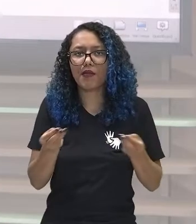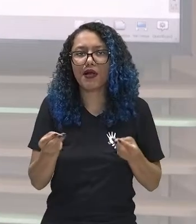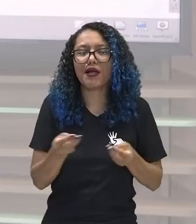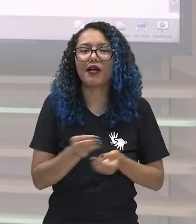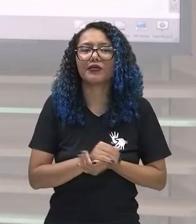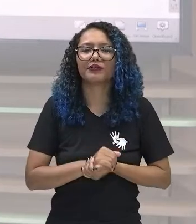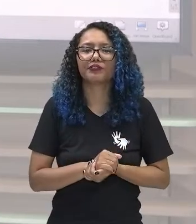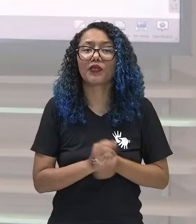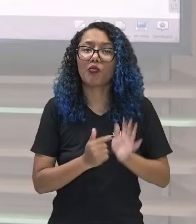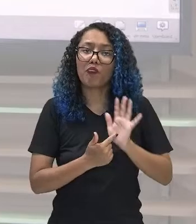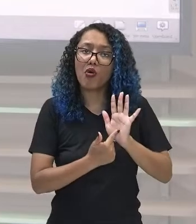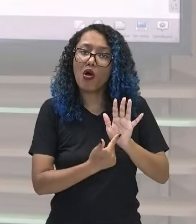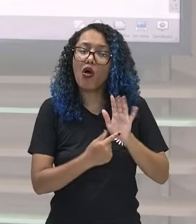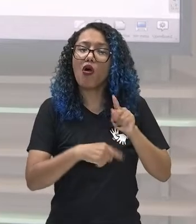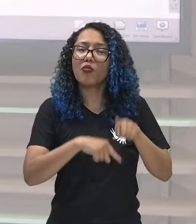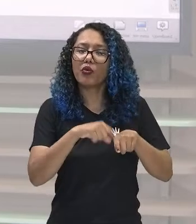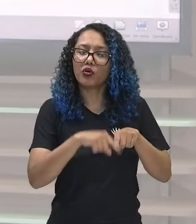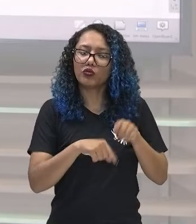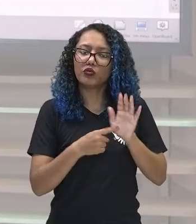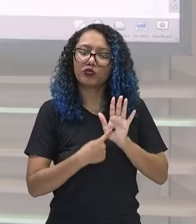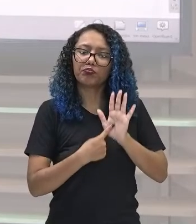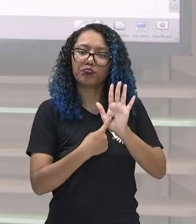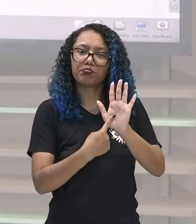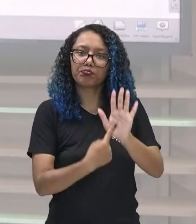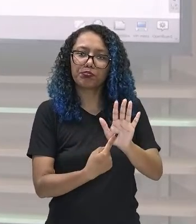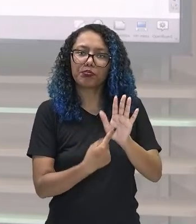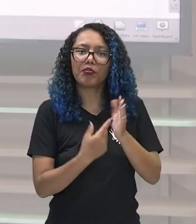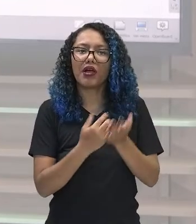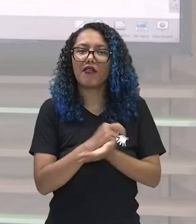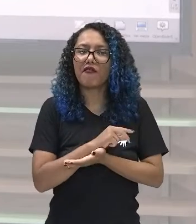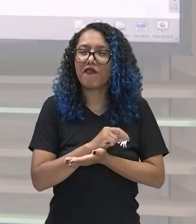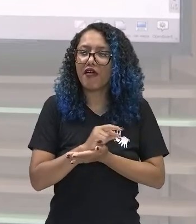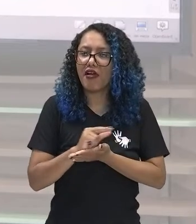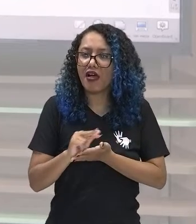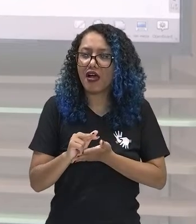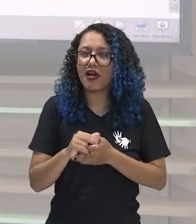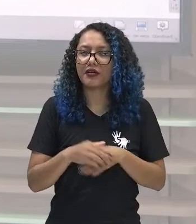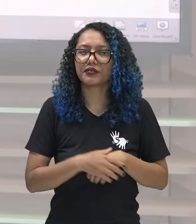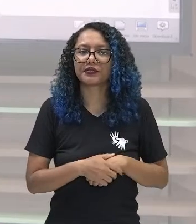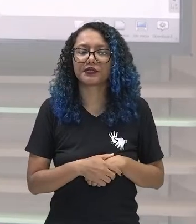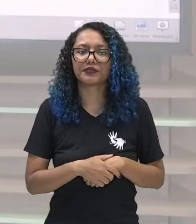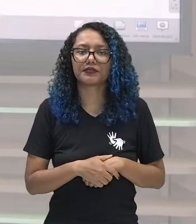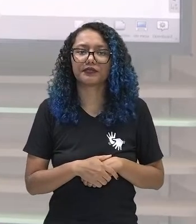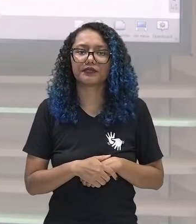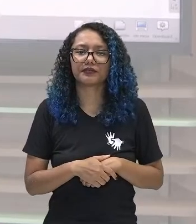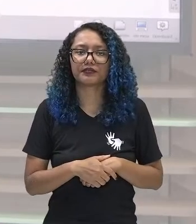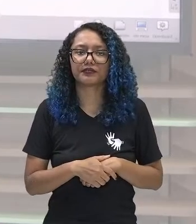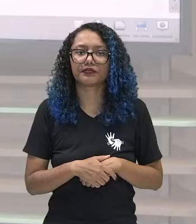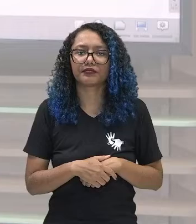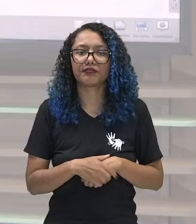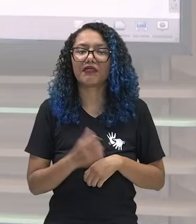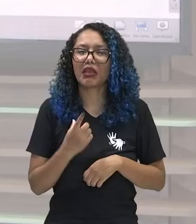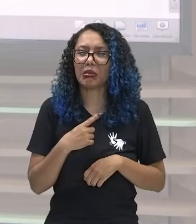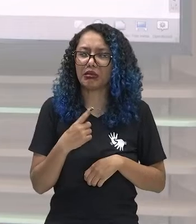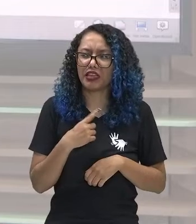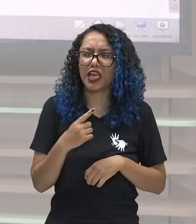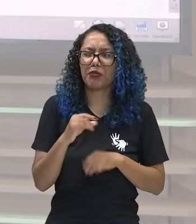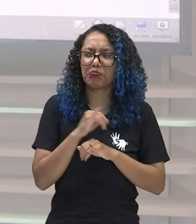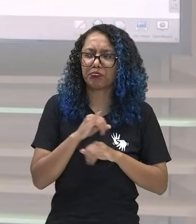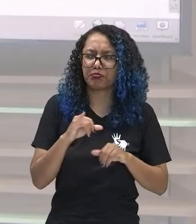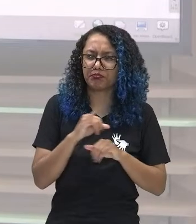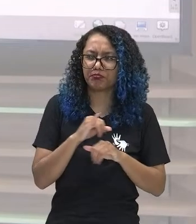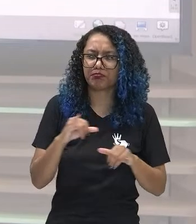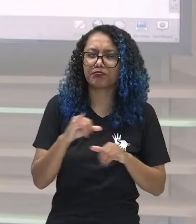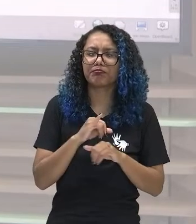um produto, divulgando determinado carros. Carro no trânsito, você está ali no trânsito e recebe muito divulgação ali, né?